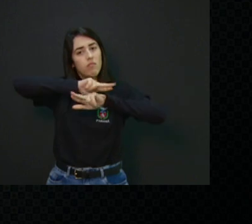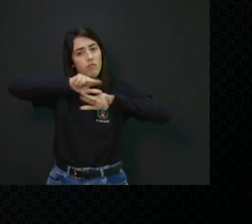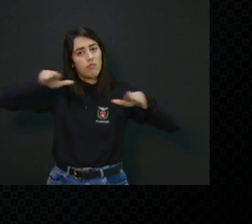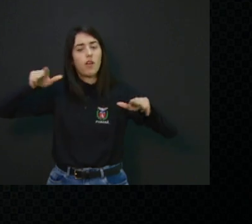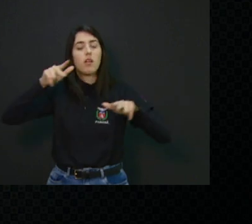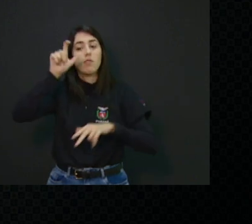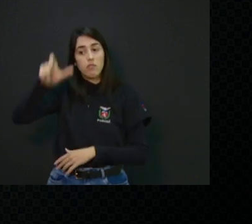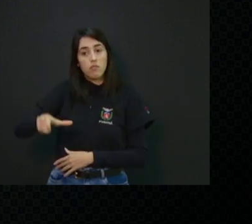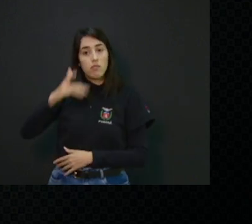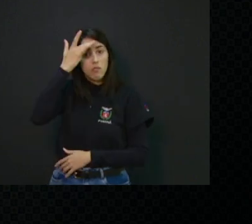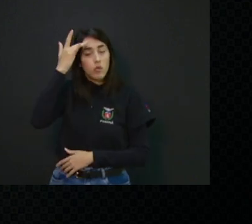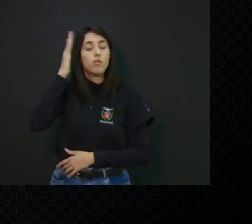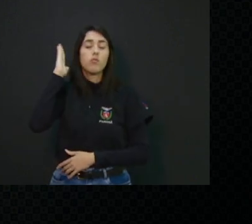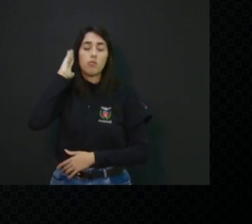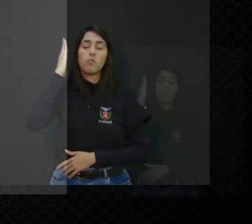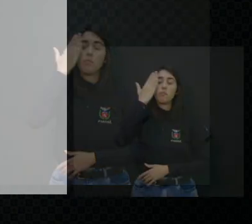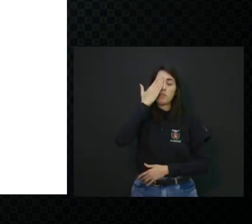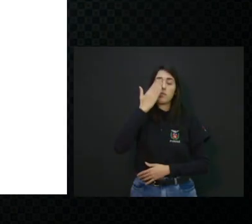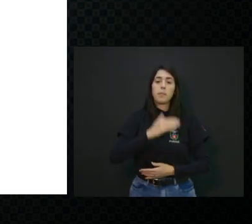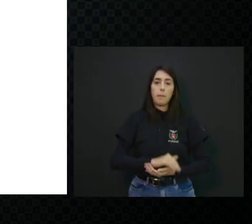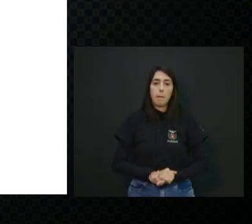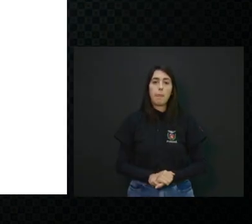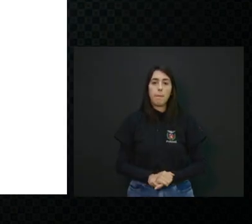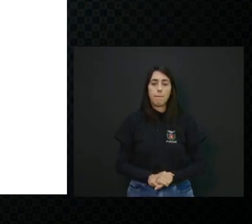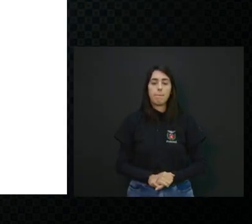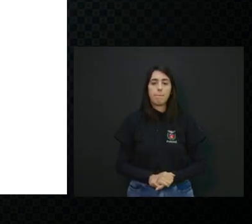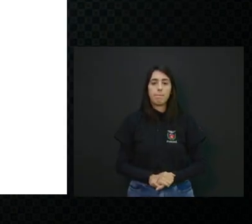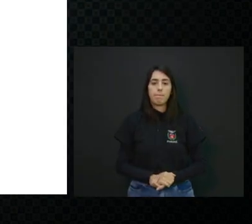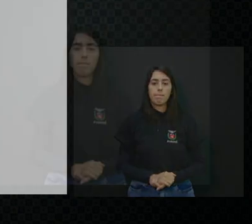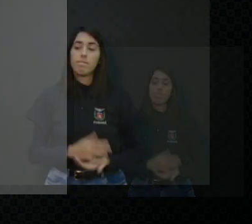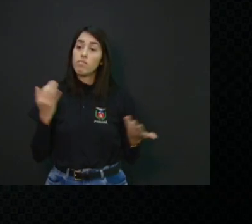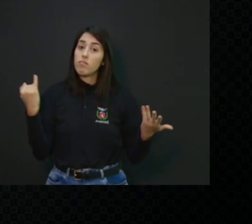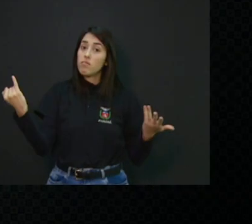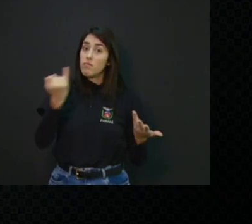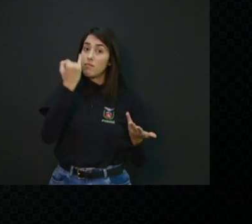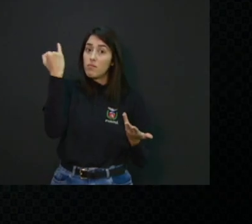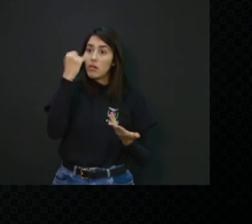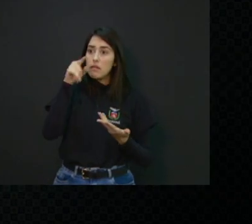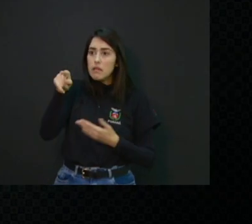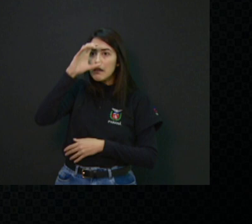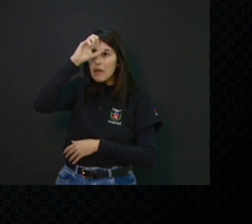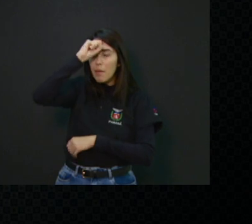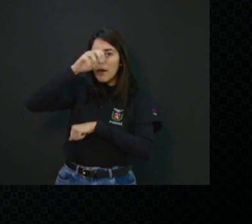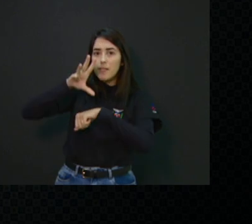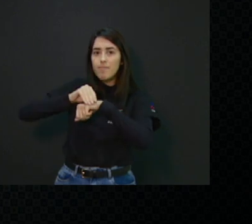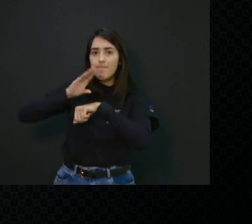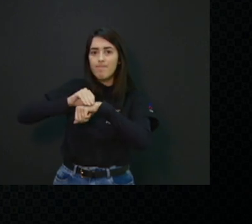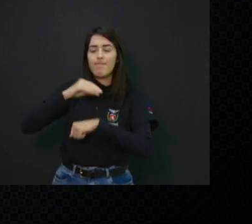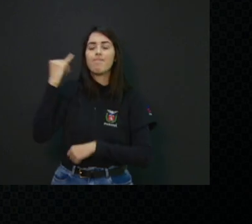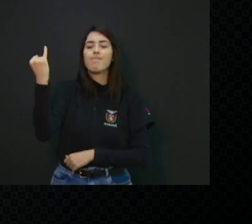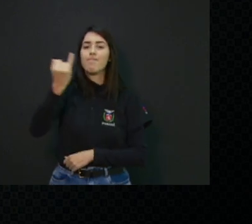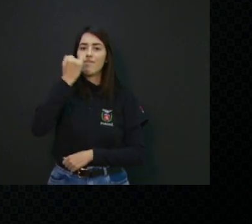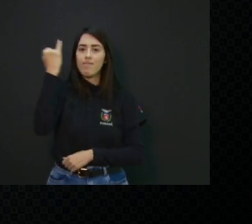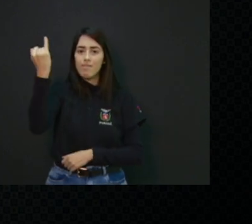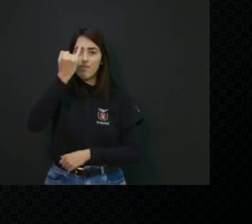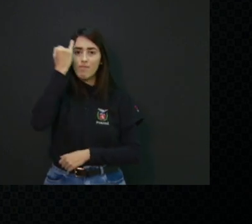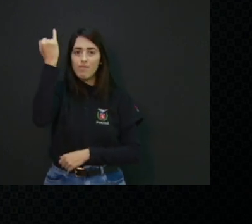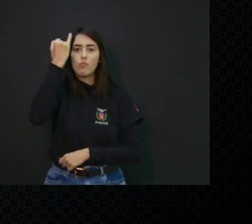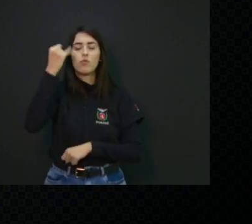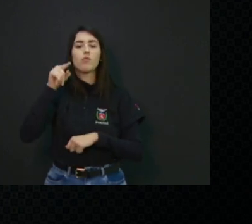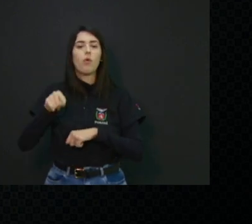com surdo-cegueira. É muito importante, né, ter esse conhecimento até, né, Carol? É muito importante que você tenha